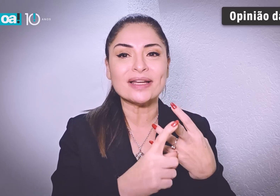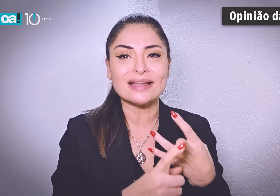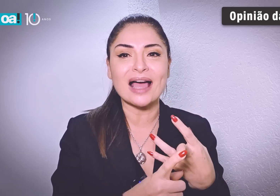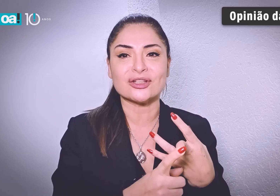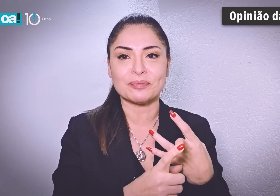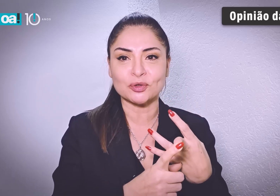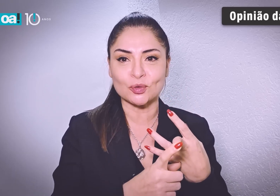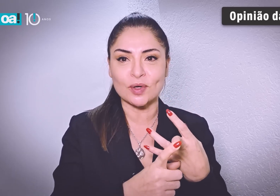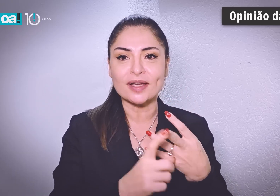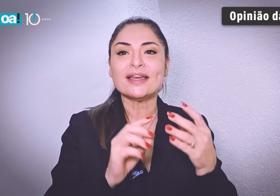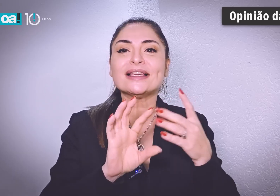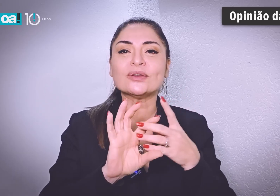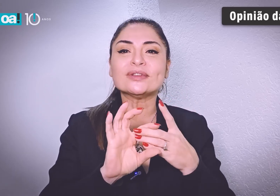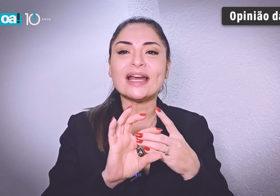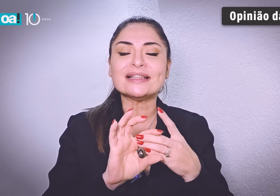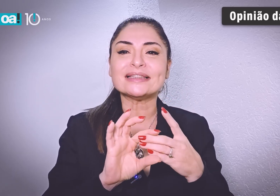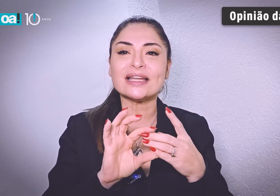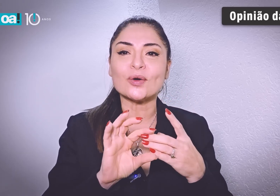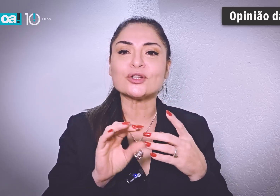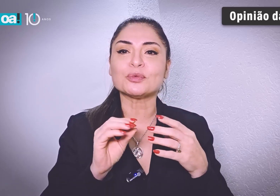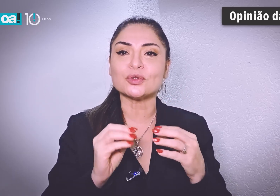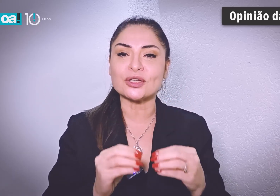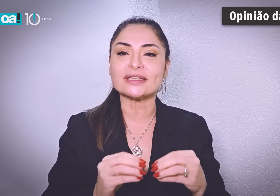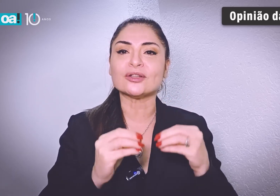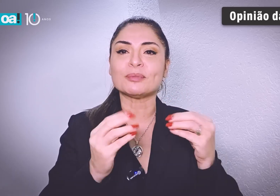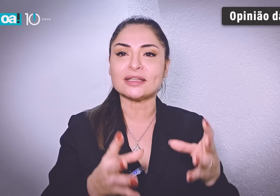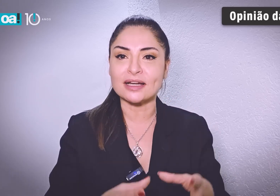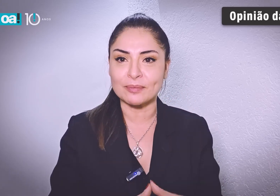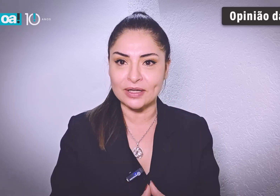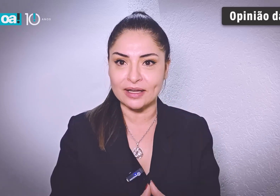sexualidade da pessoa, que são 3 estereótipos utilizados para atacar a mulher.